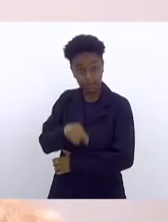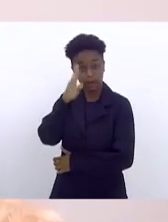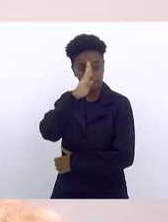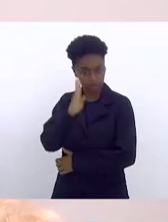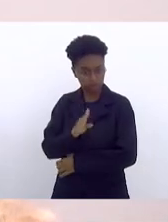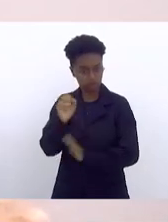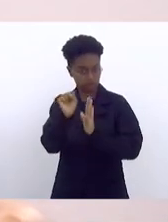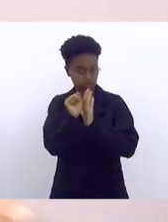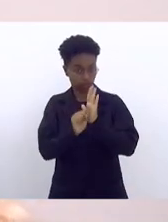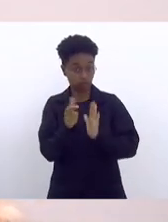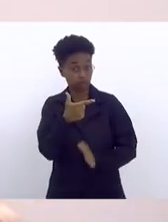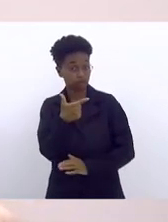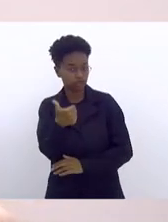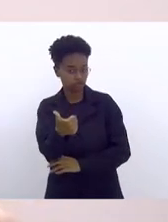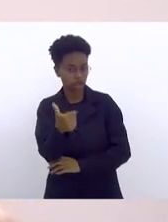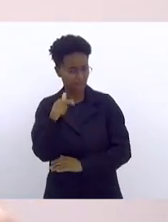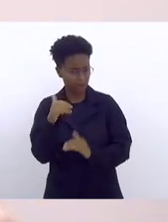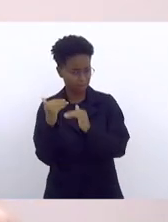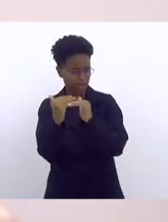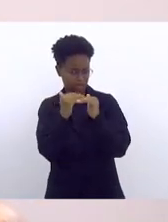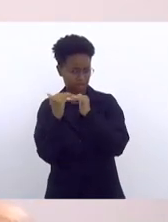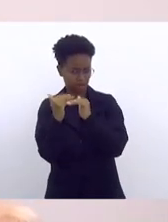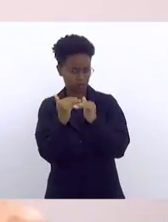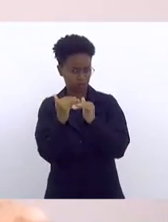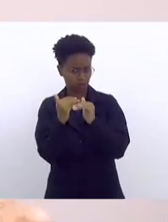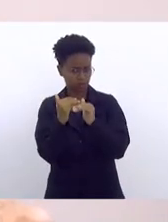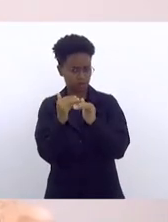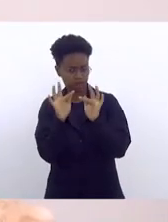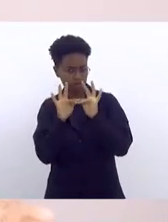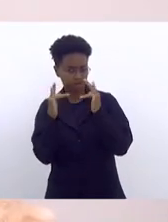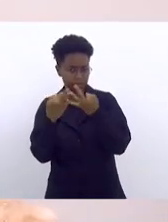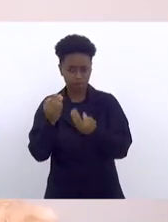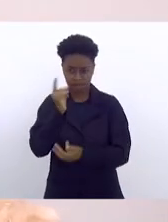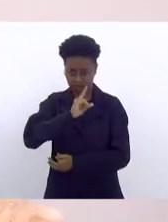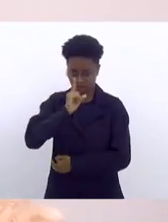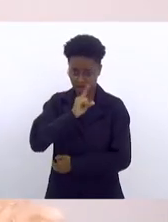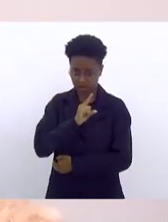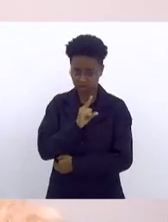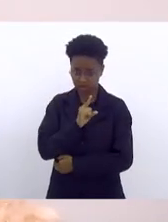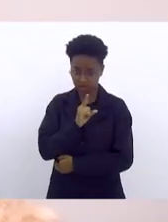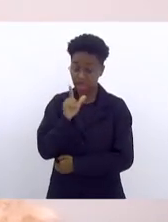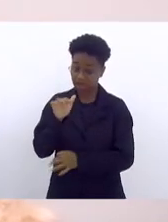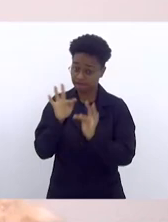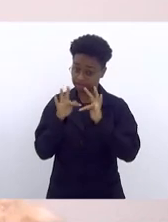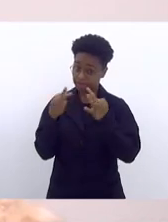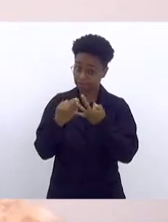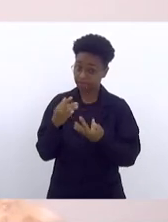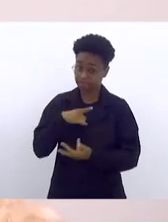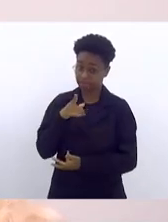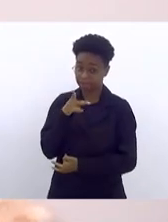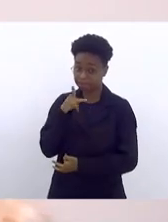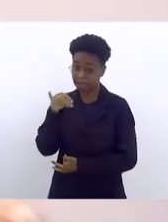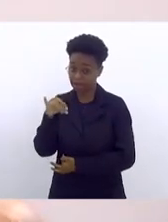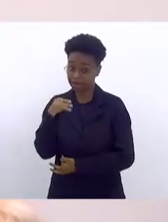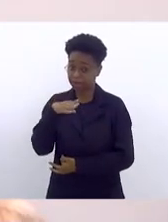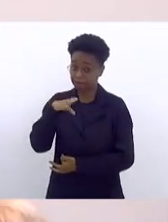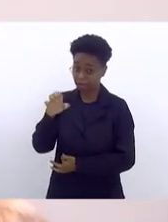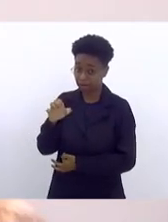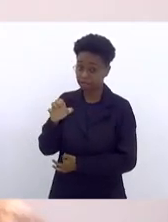XXI esse é o padrão de uma família de desajustada uma família que tem pais homoafetivos